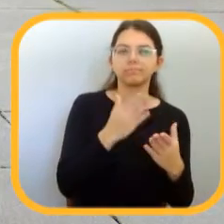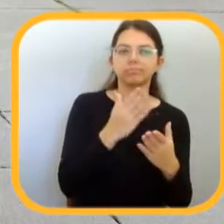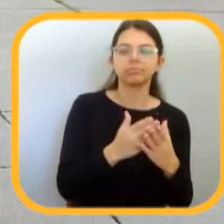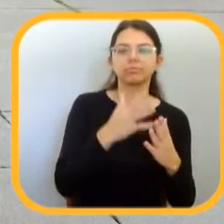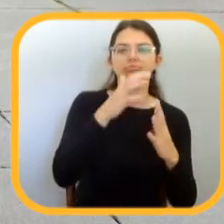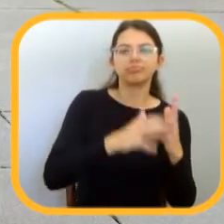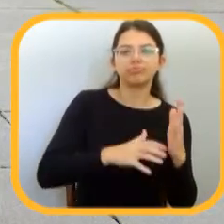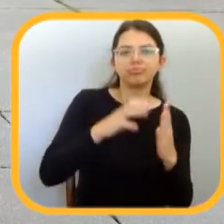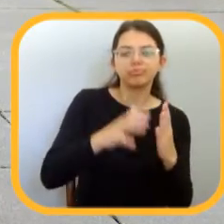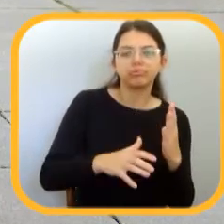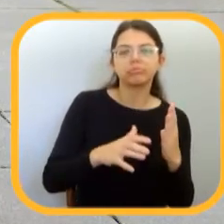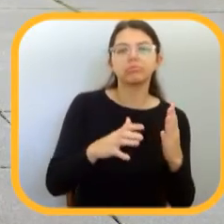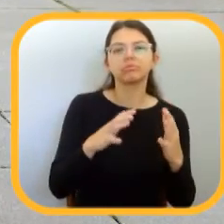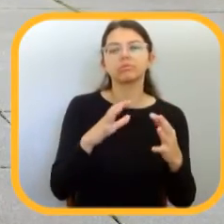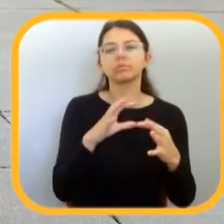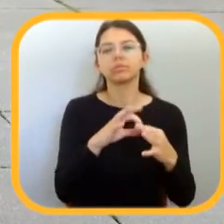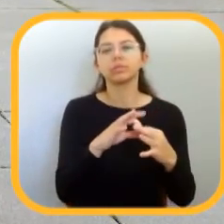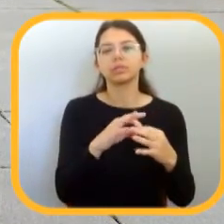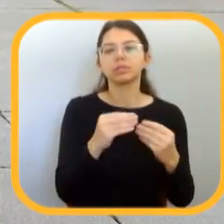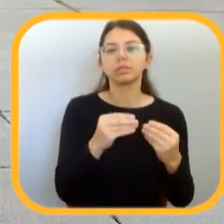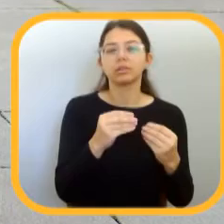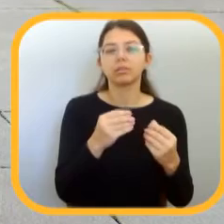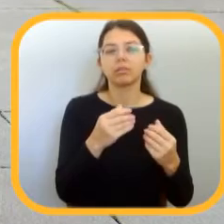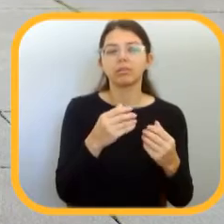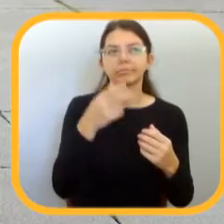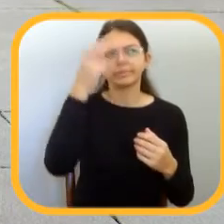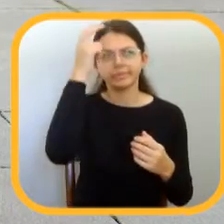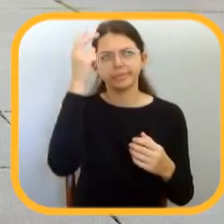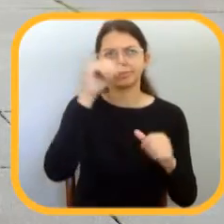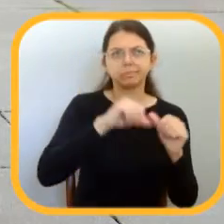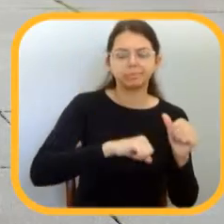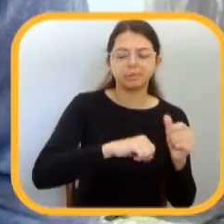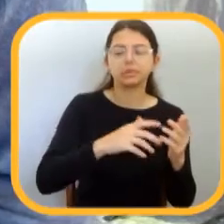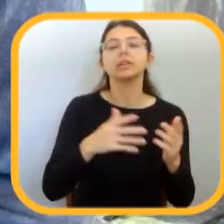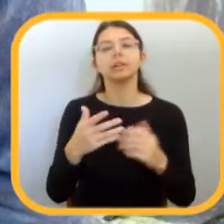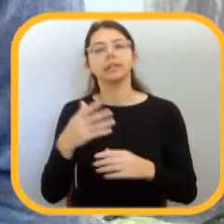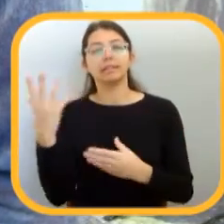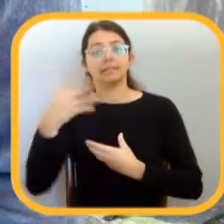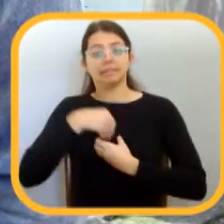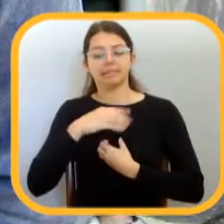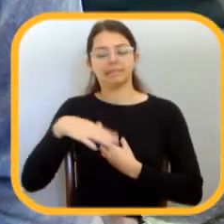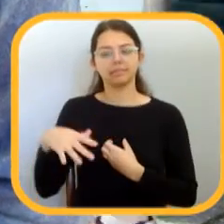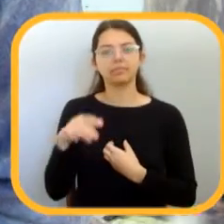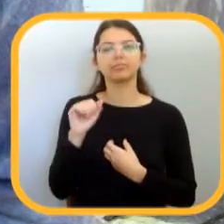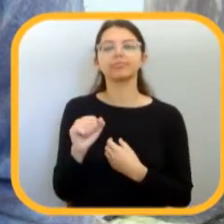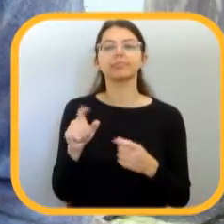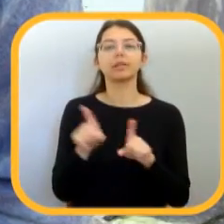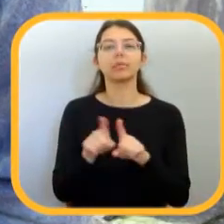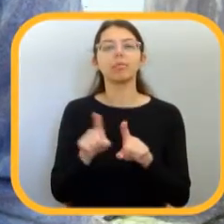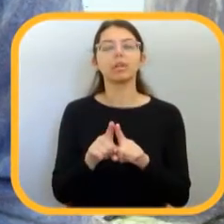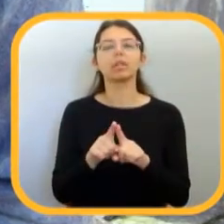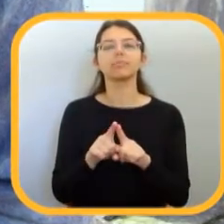completo de obras em que falam sobre esse conceito e esse conteúdo. Literacia científica